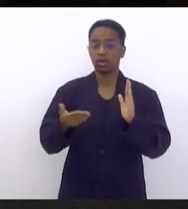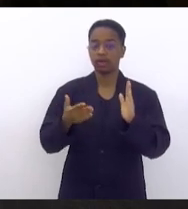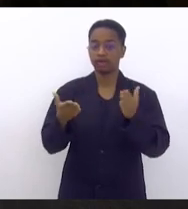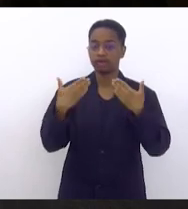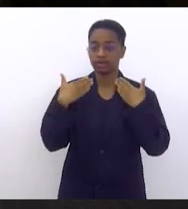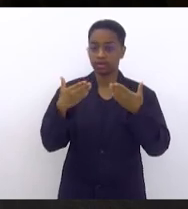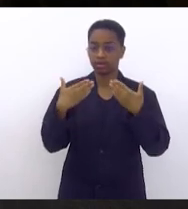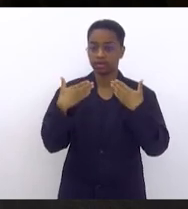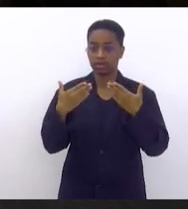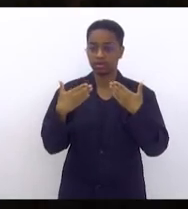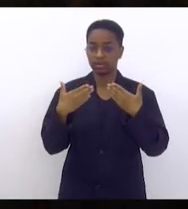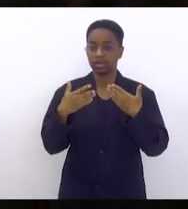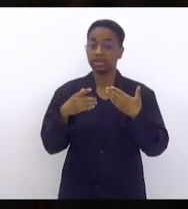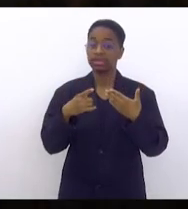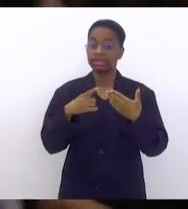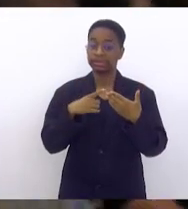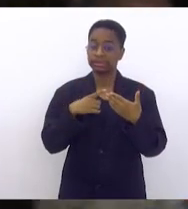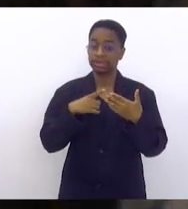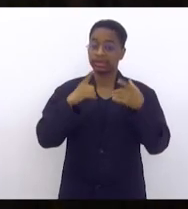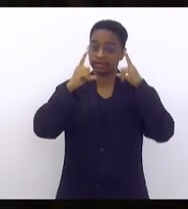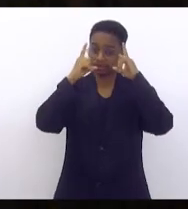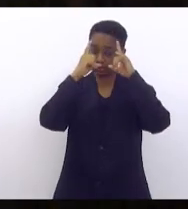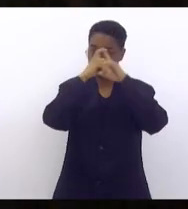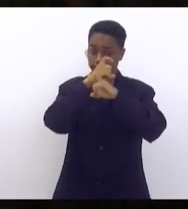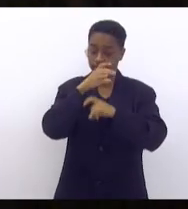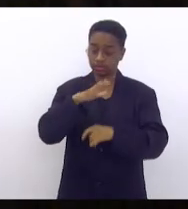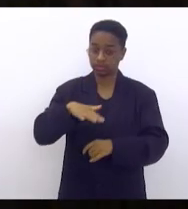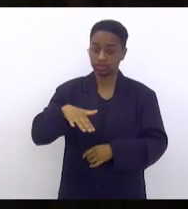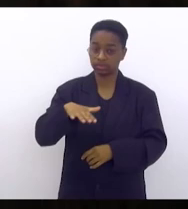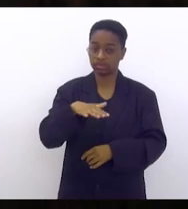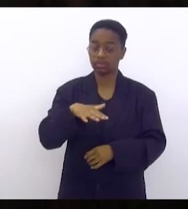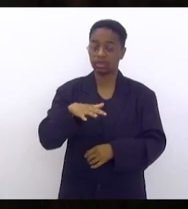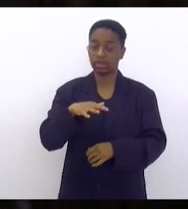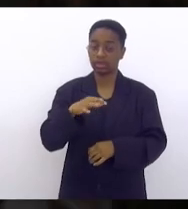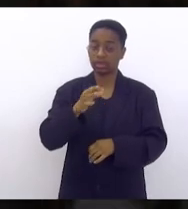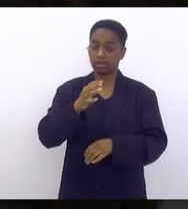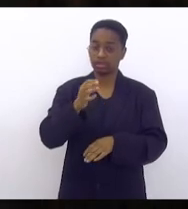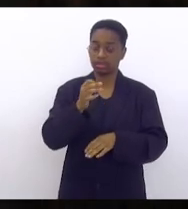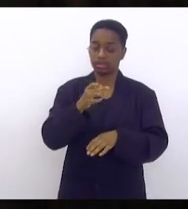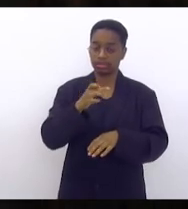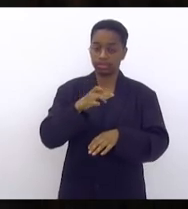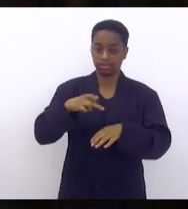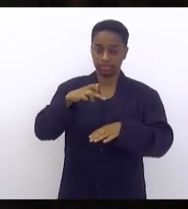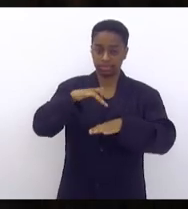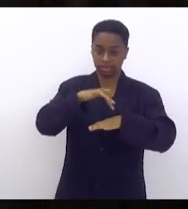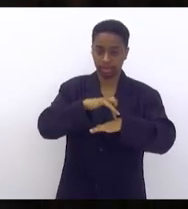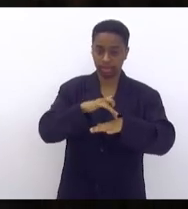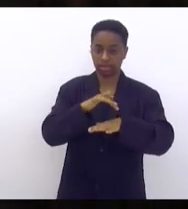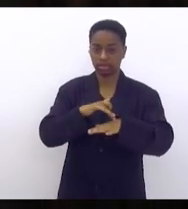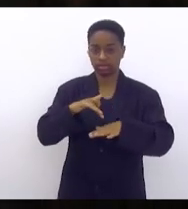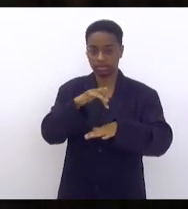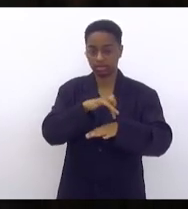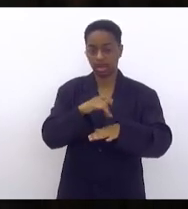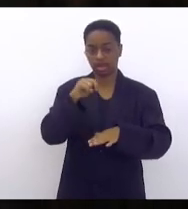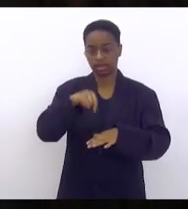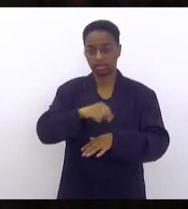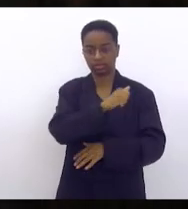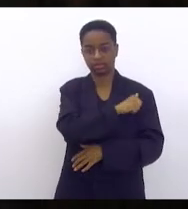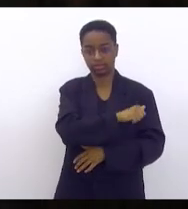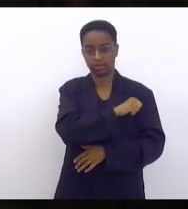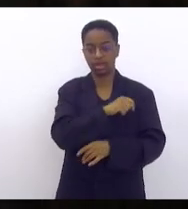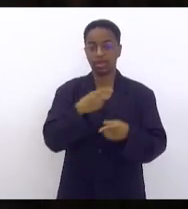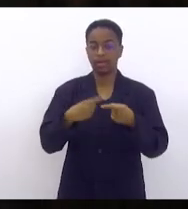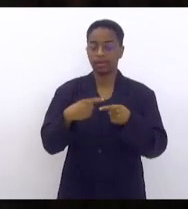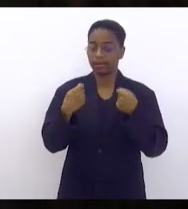de uma condição não muito favorável na questão da dengue aqui no Estado. É preciso ter